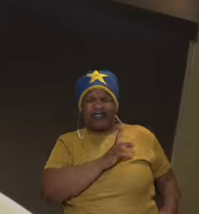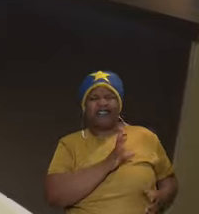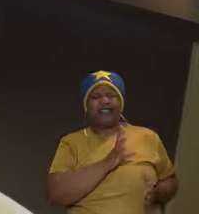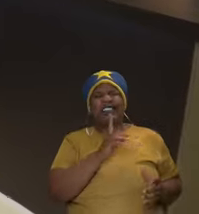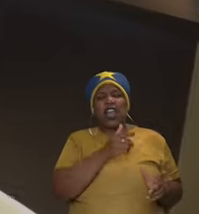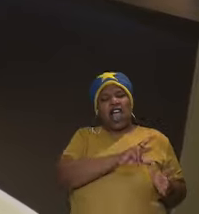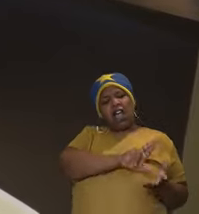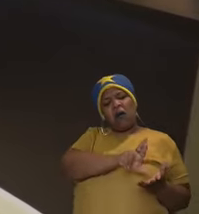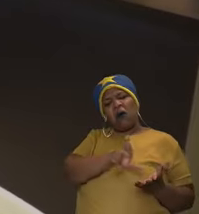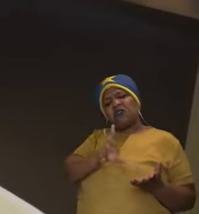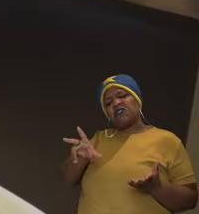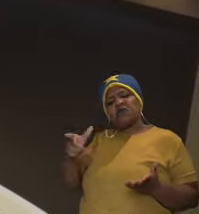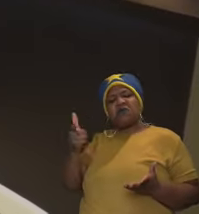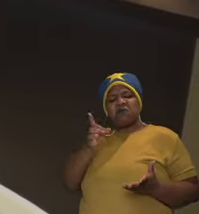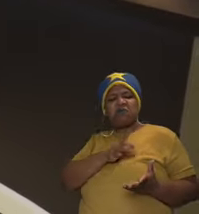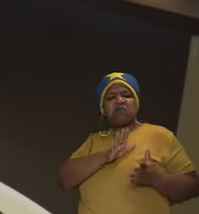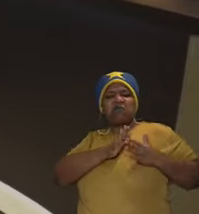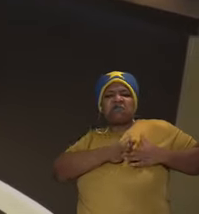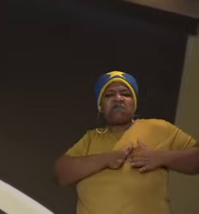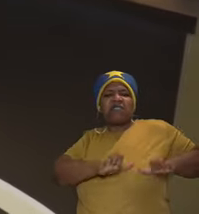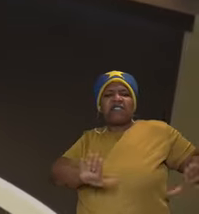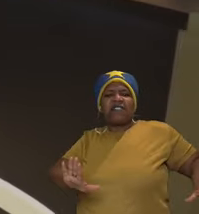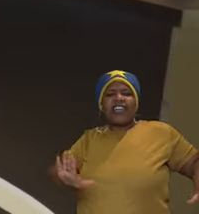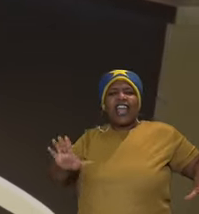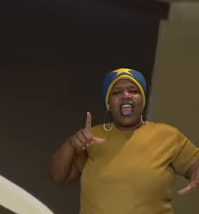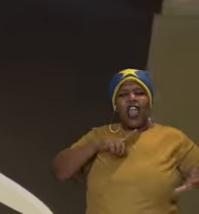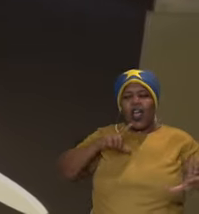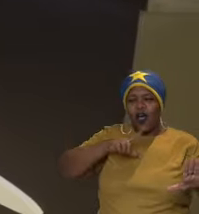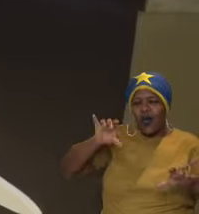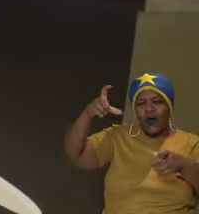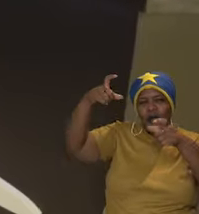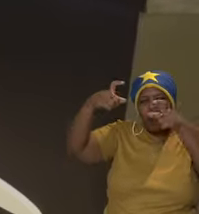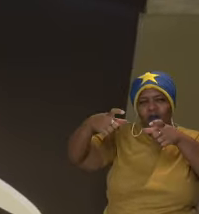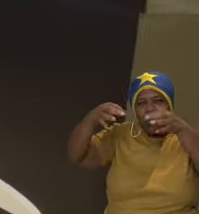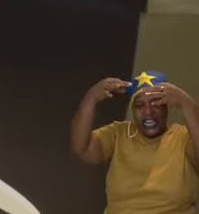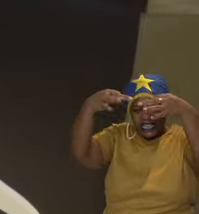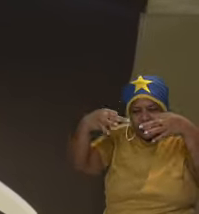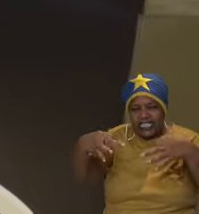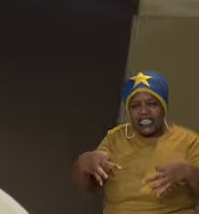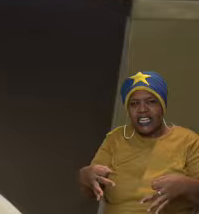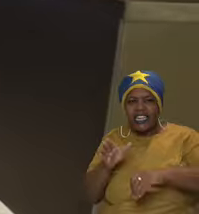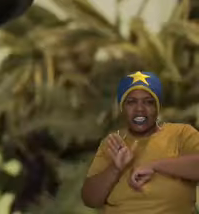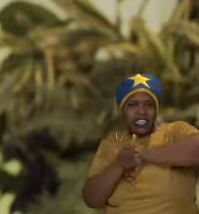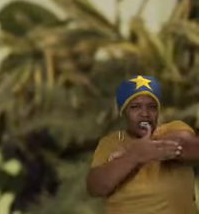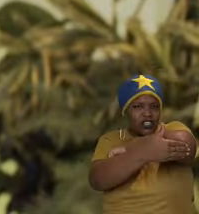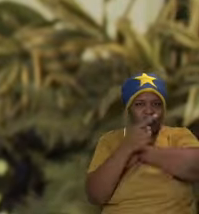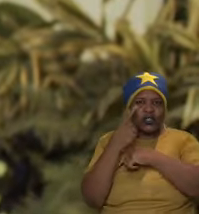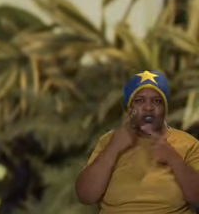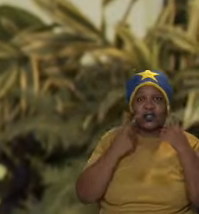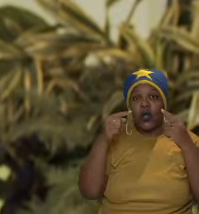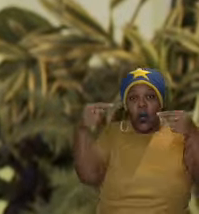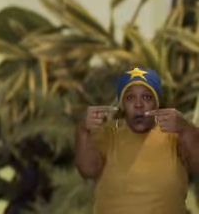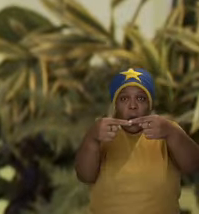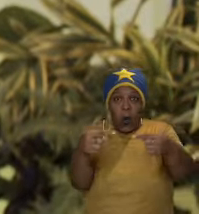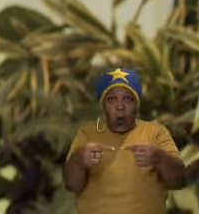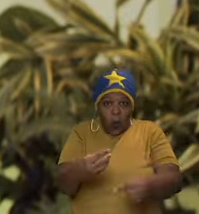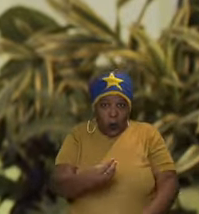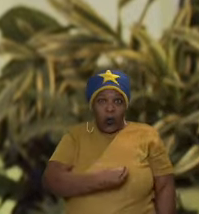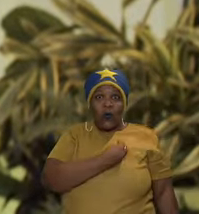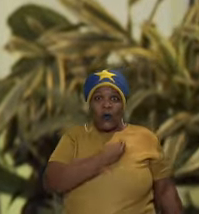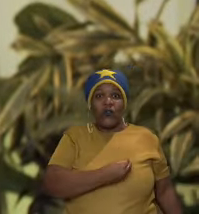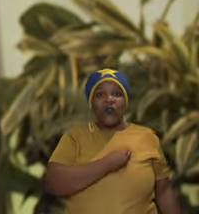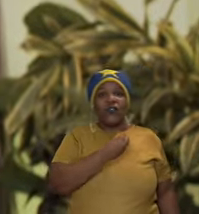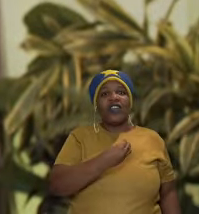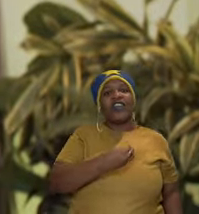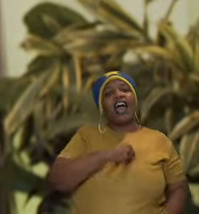rotina é não sentir medo. Nasci no mapa da mina, tesouro de pirata de esquina, sem choro. É só ver se combina que a vida faz moda e a rua